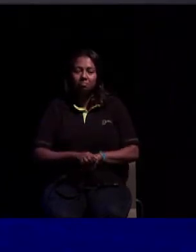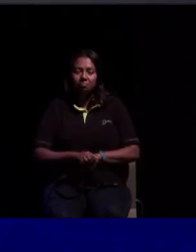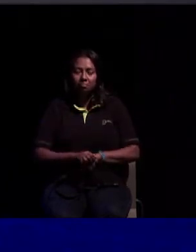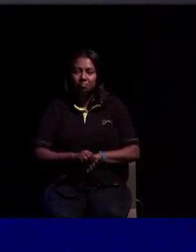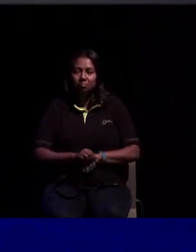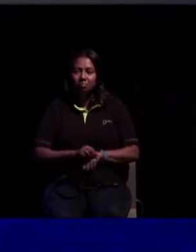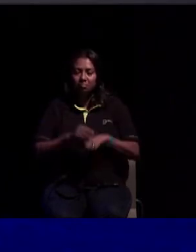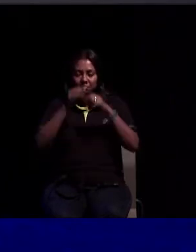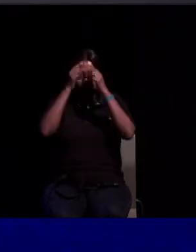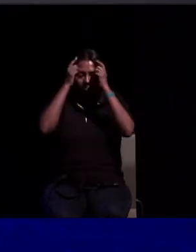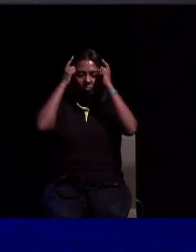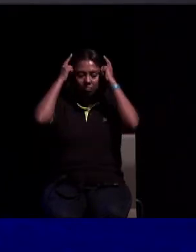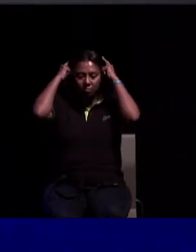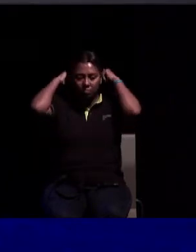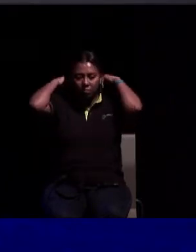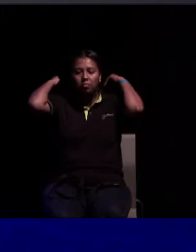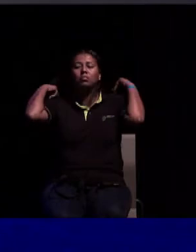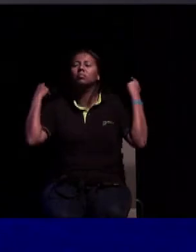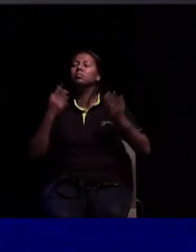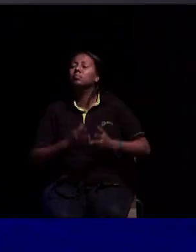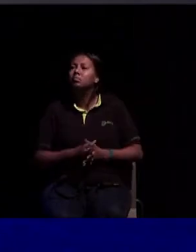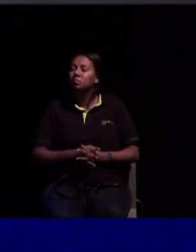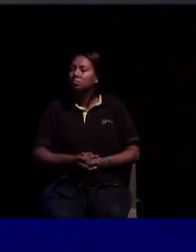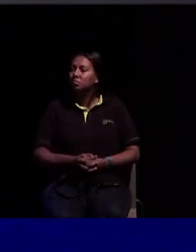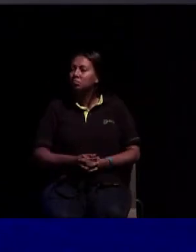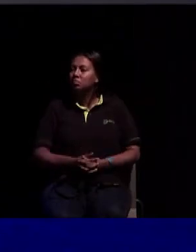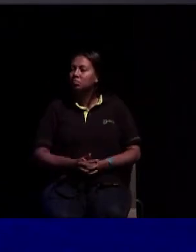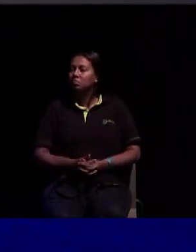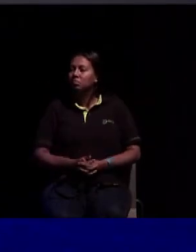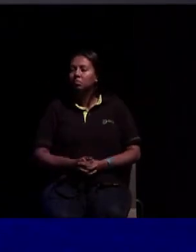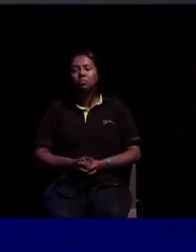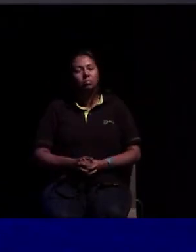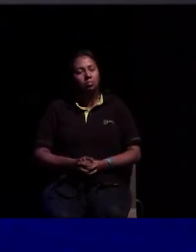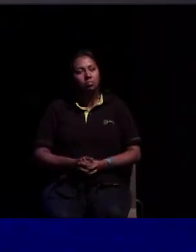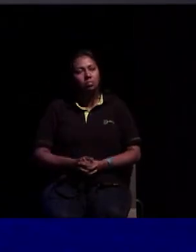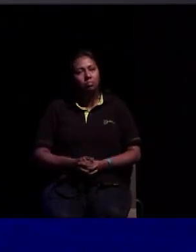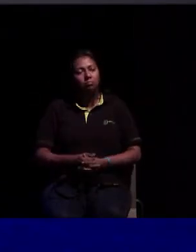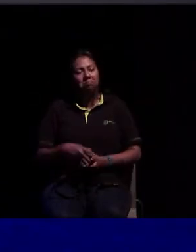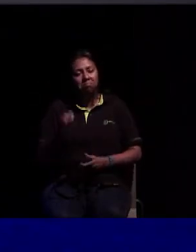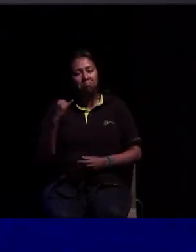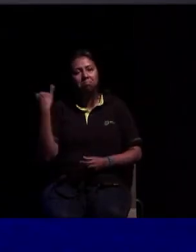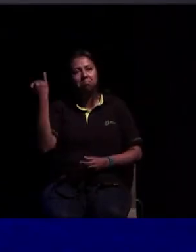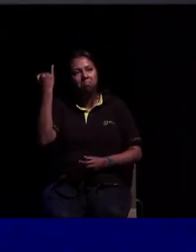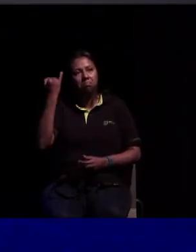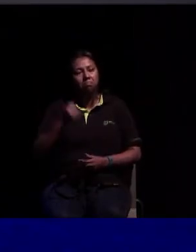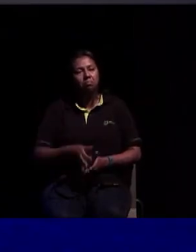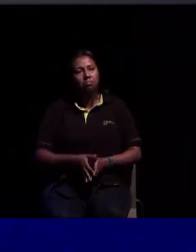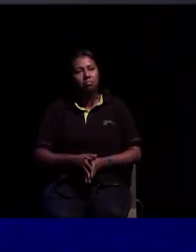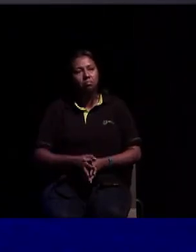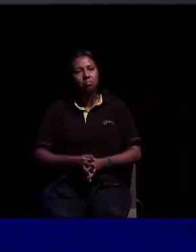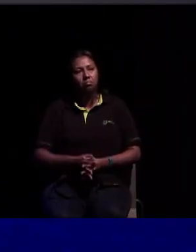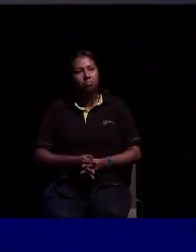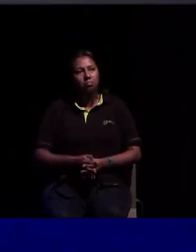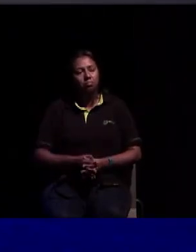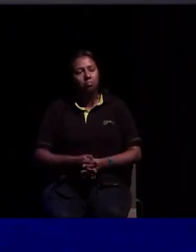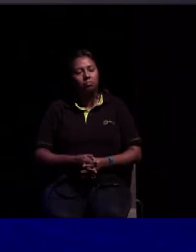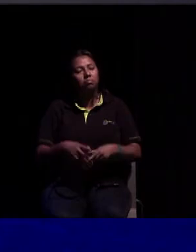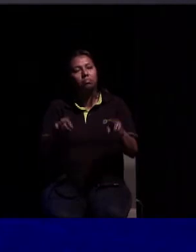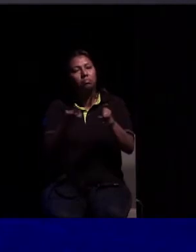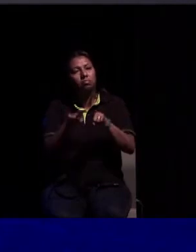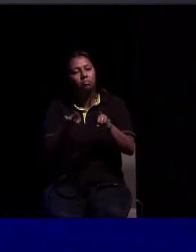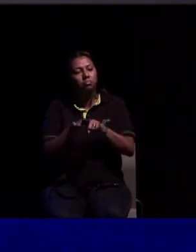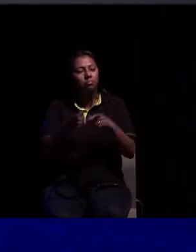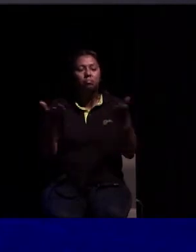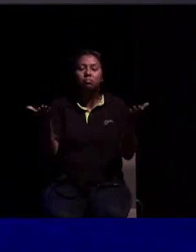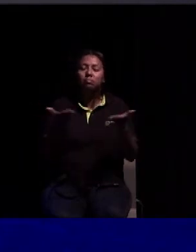para quem efetivamente precisa desse tipo de estímulo. Então, acho isso extremamente importante, né? O que, que eu acho hoje